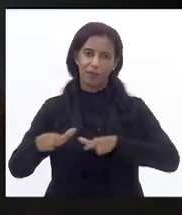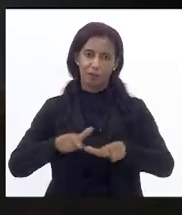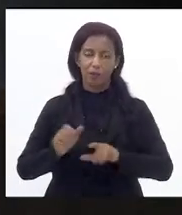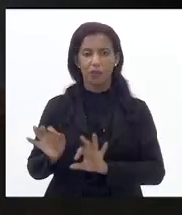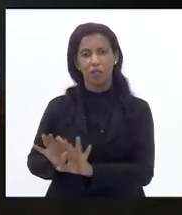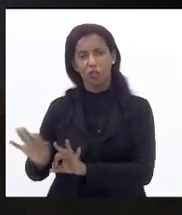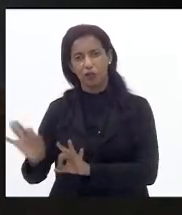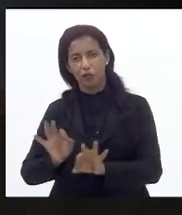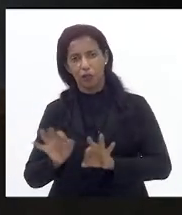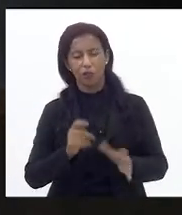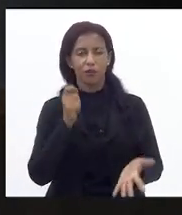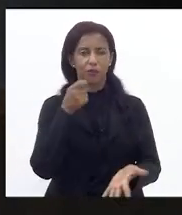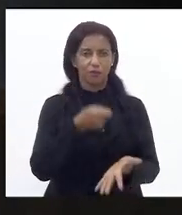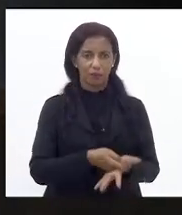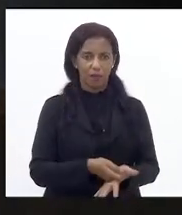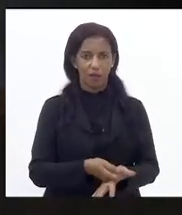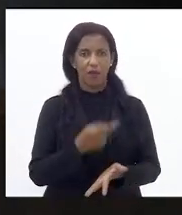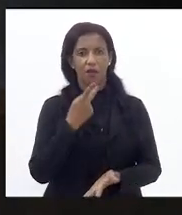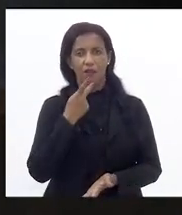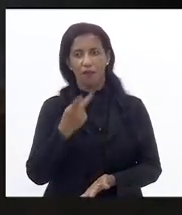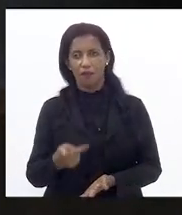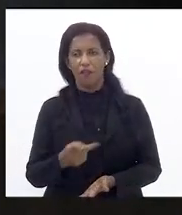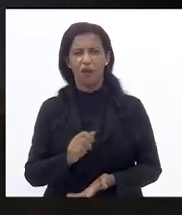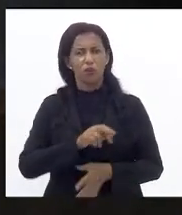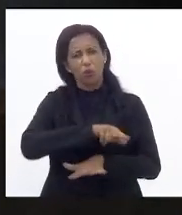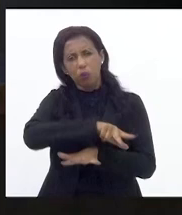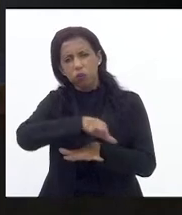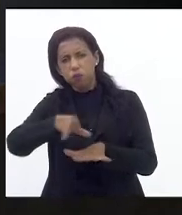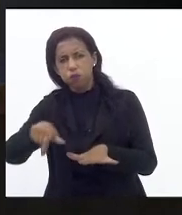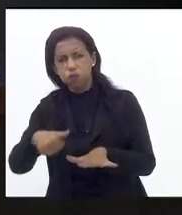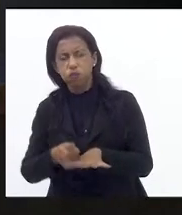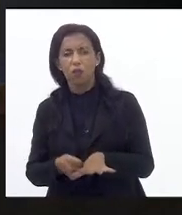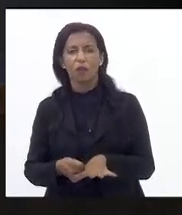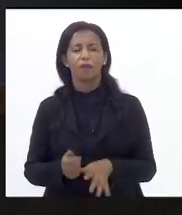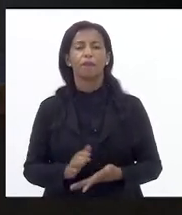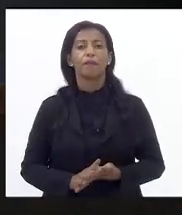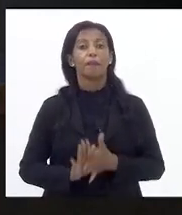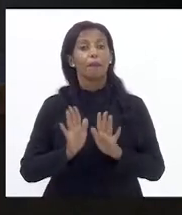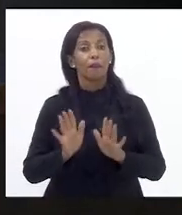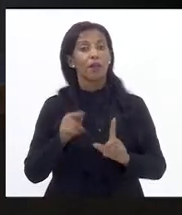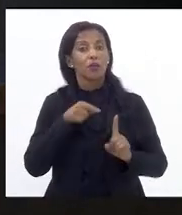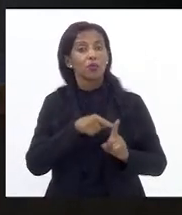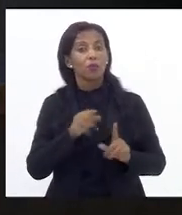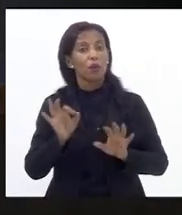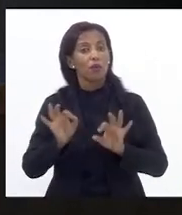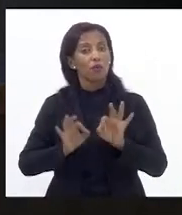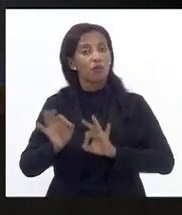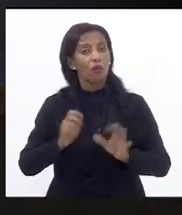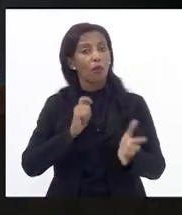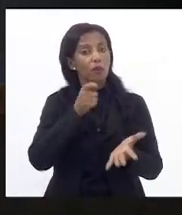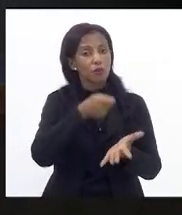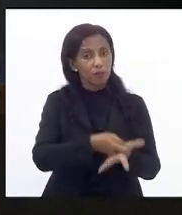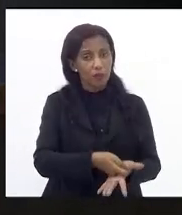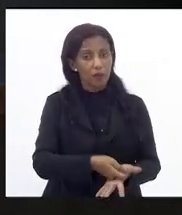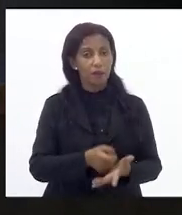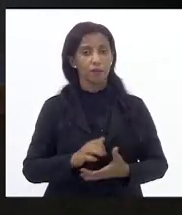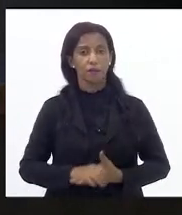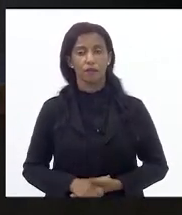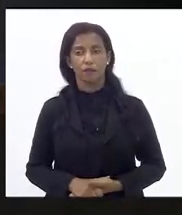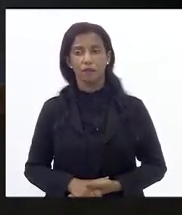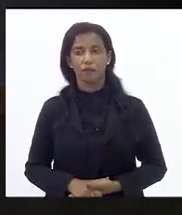das formas de pagamento falou sobre securitização nós somos vemos barulho meu Deus mas uma forma de pagamento